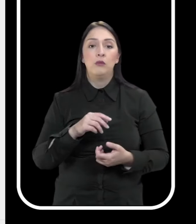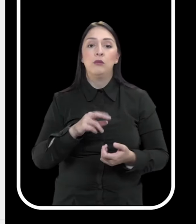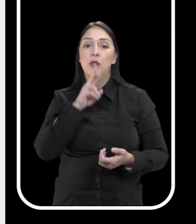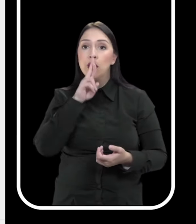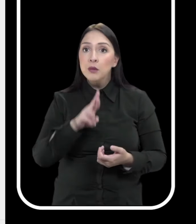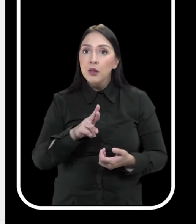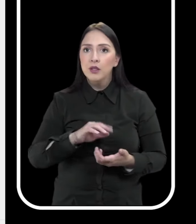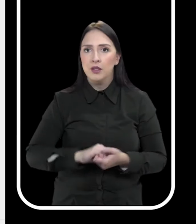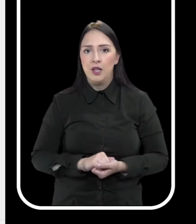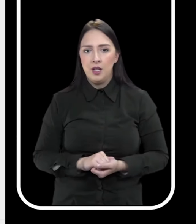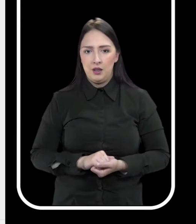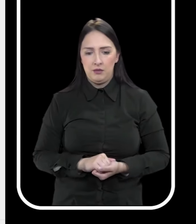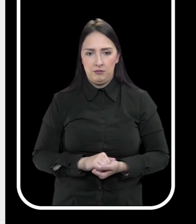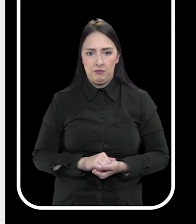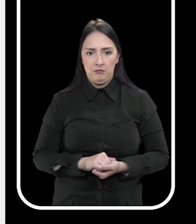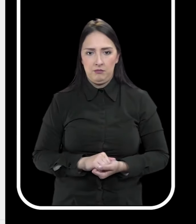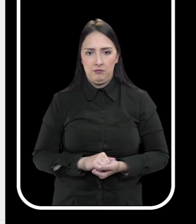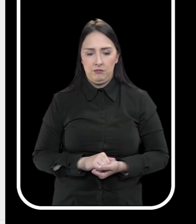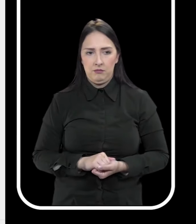sinal. É sinal que